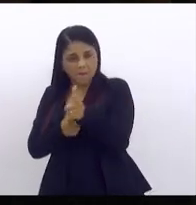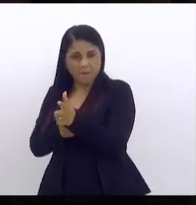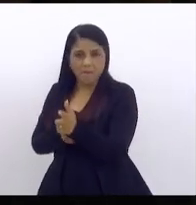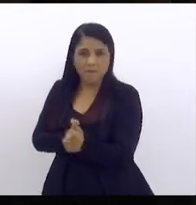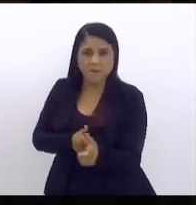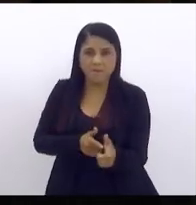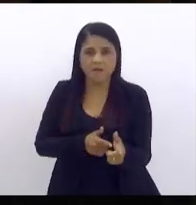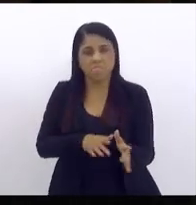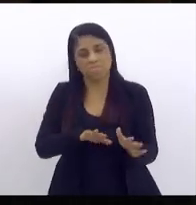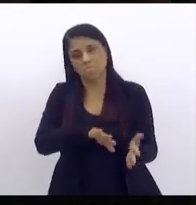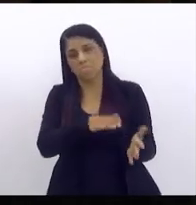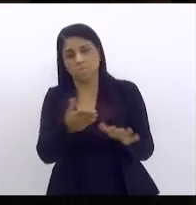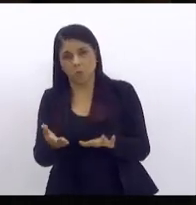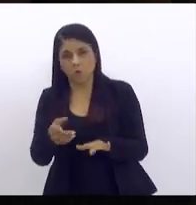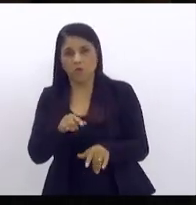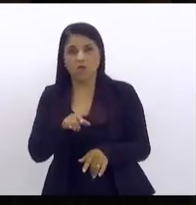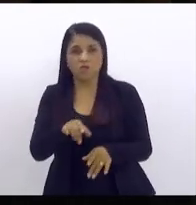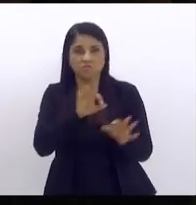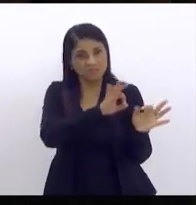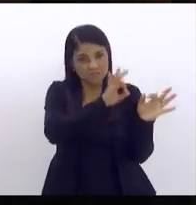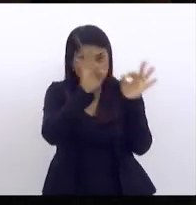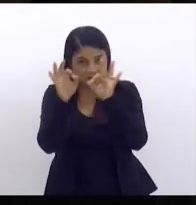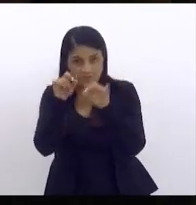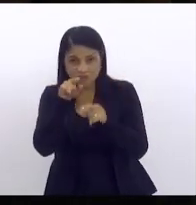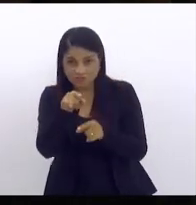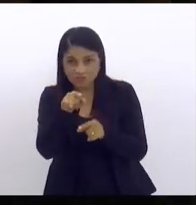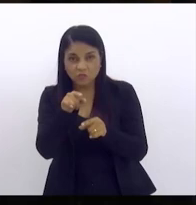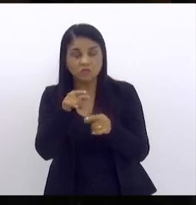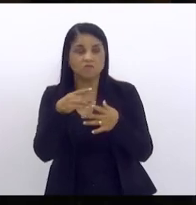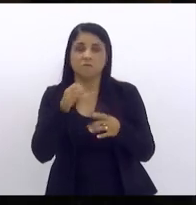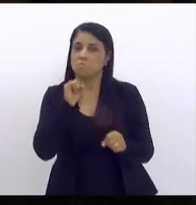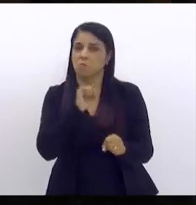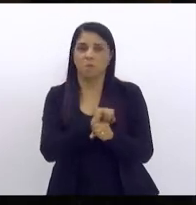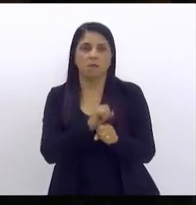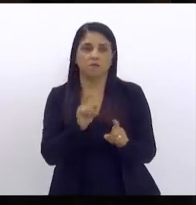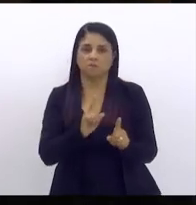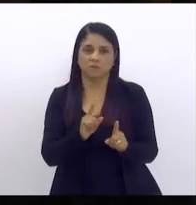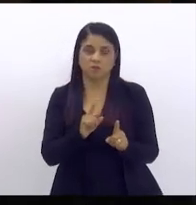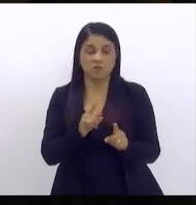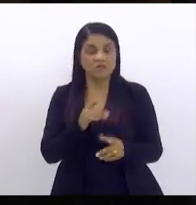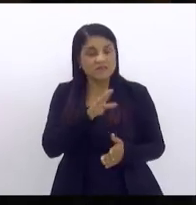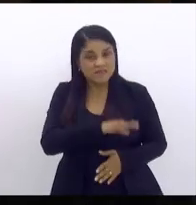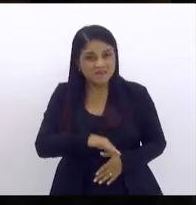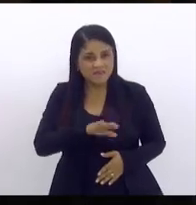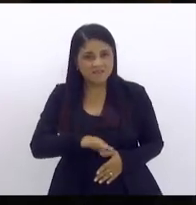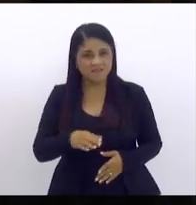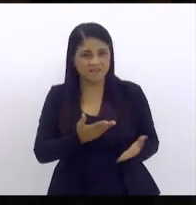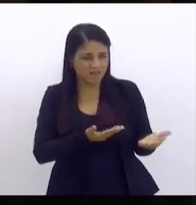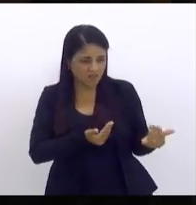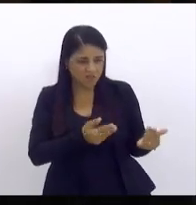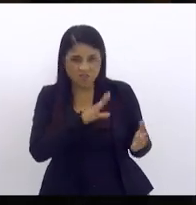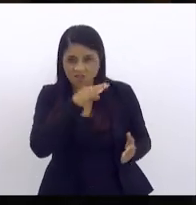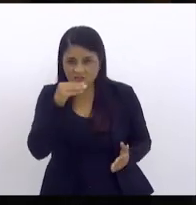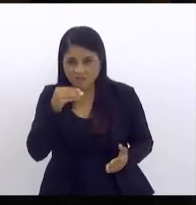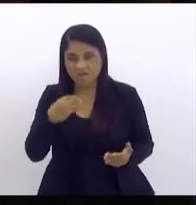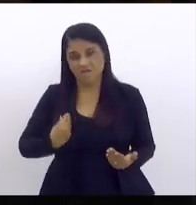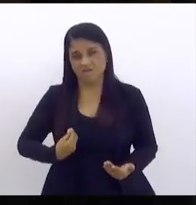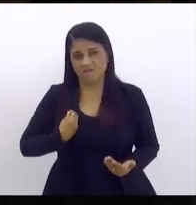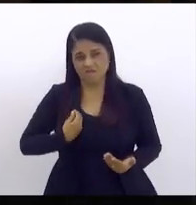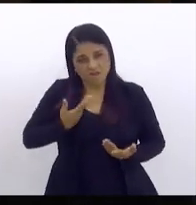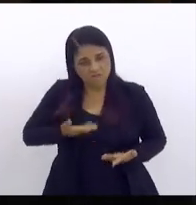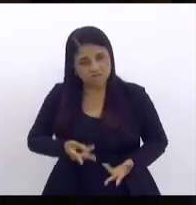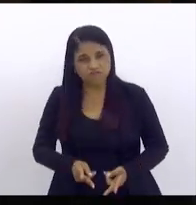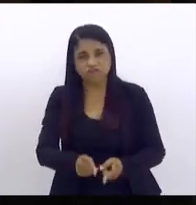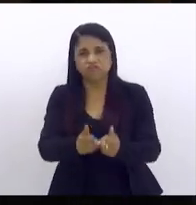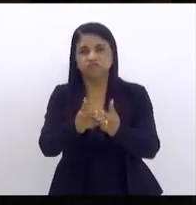está nos assistindo, também não descanse. Criança e adolescente é para viver uma vida digna, uma vida de